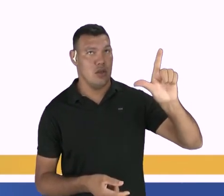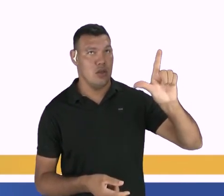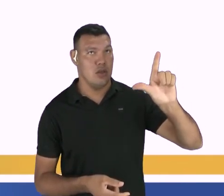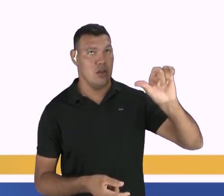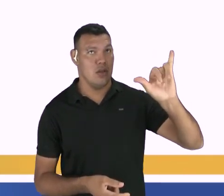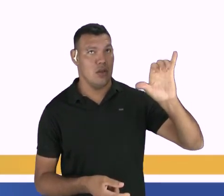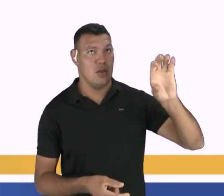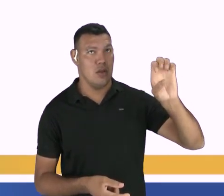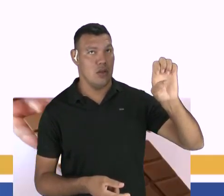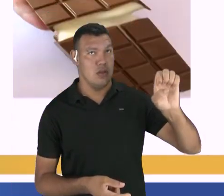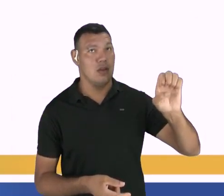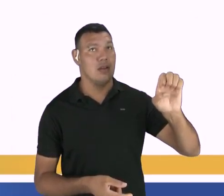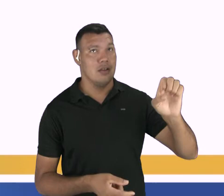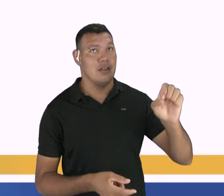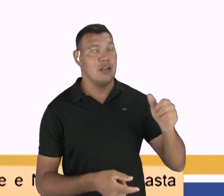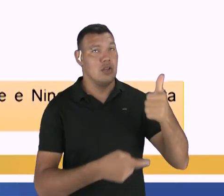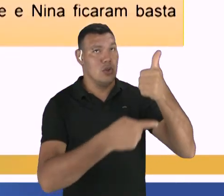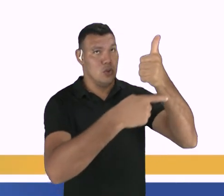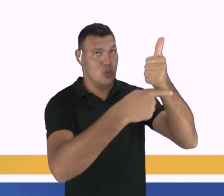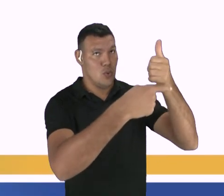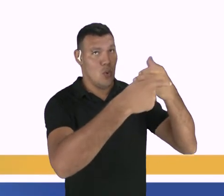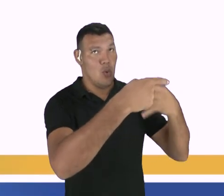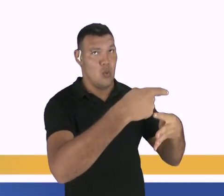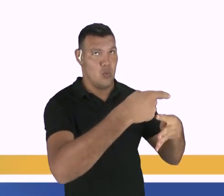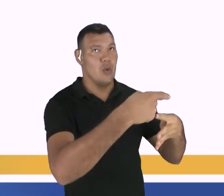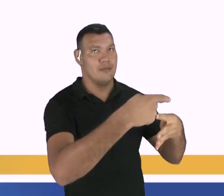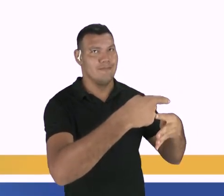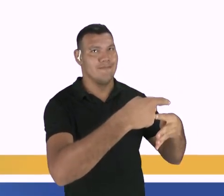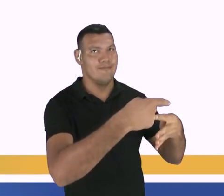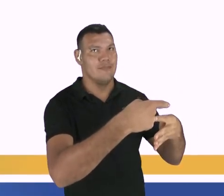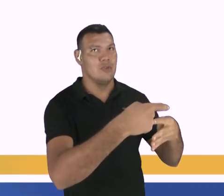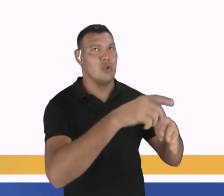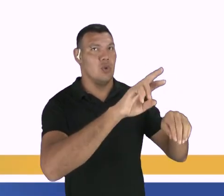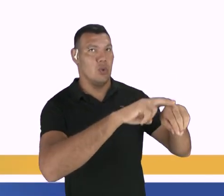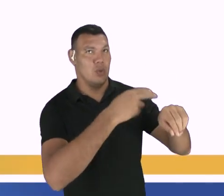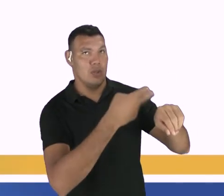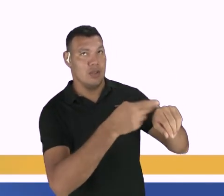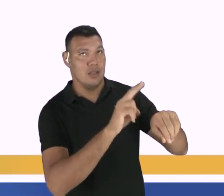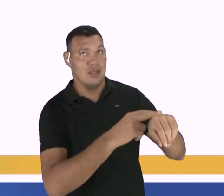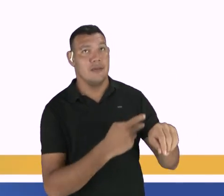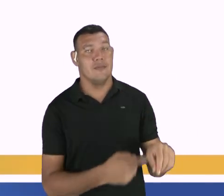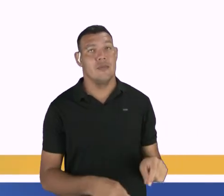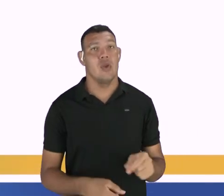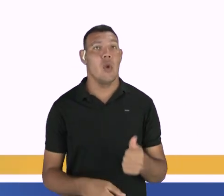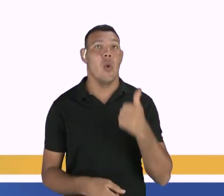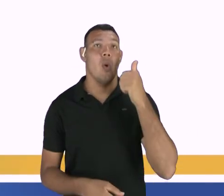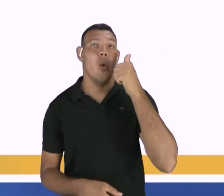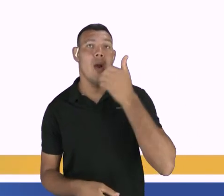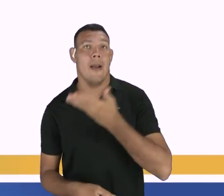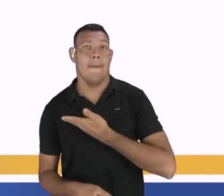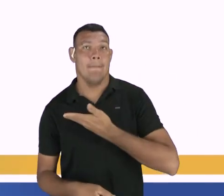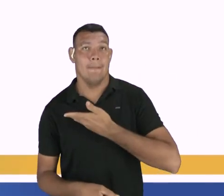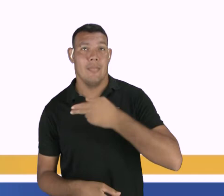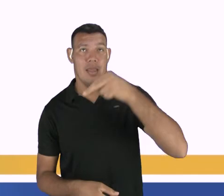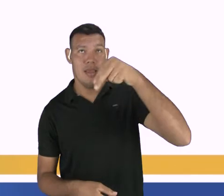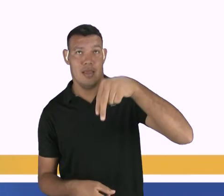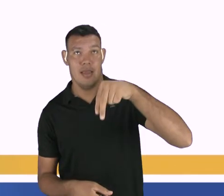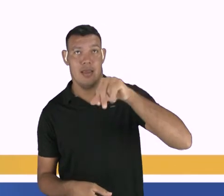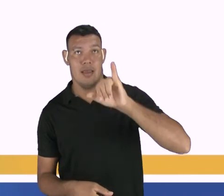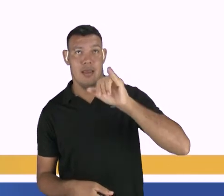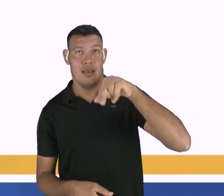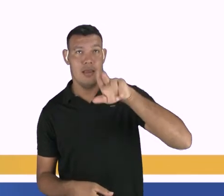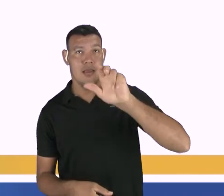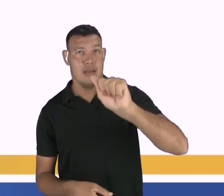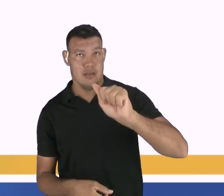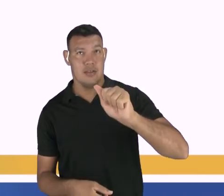Sérgio recebeu? Então, o que eu tenho aqui? Para sabermos a fração que representa a quantidade de